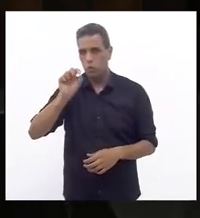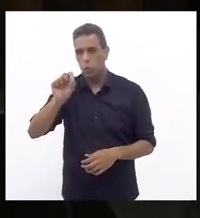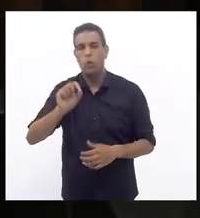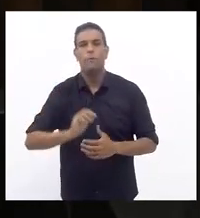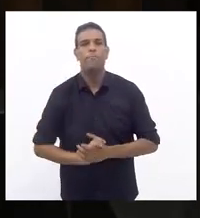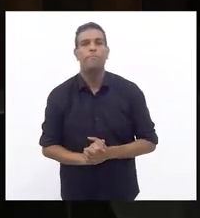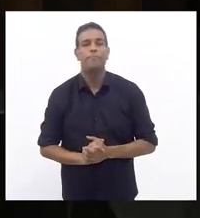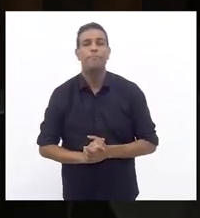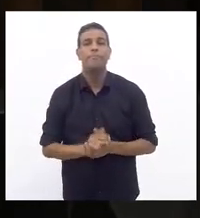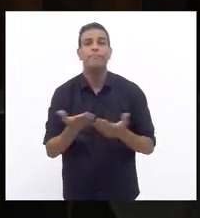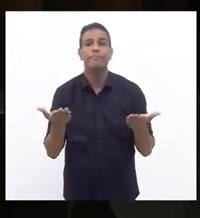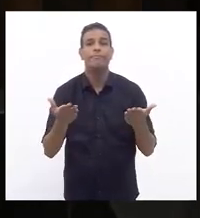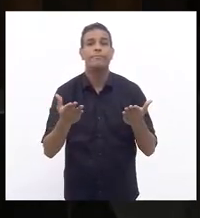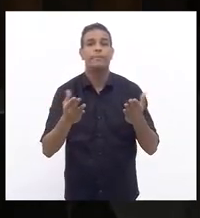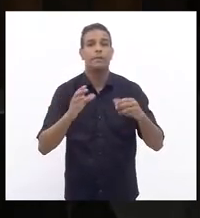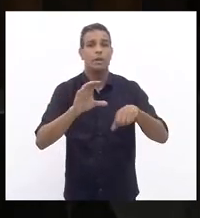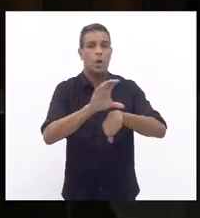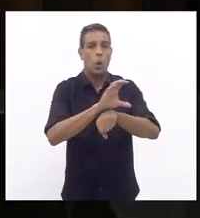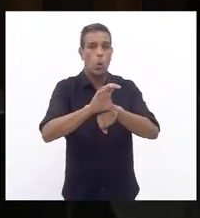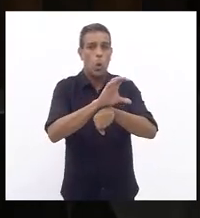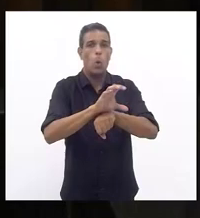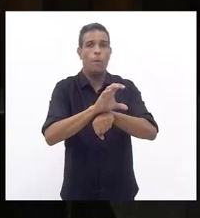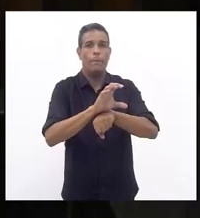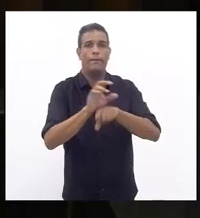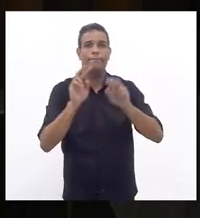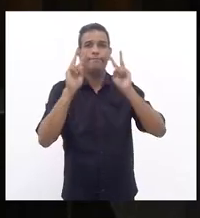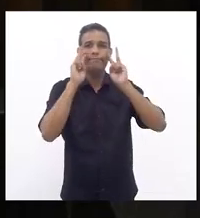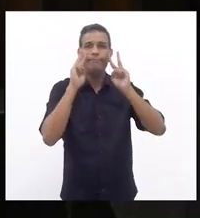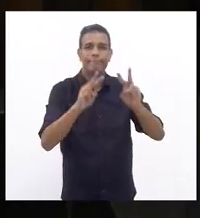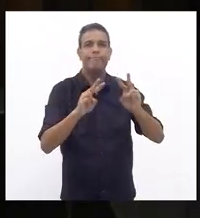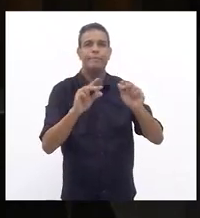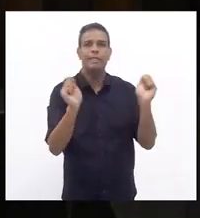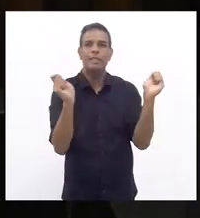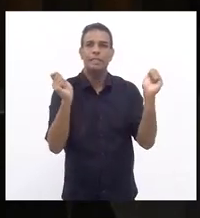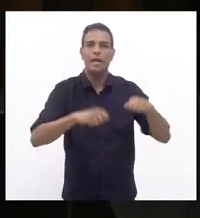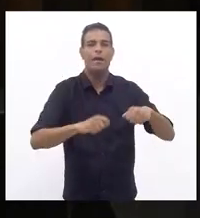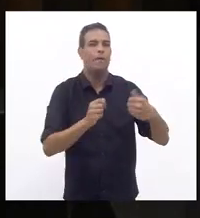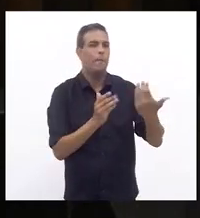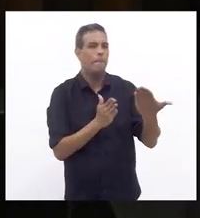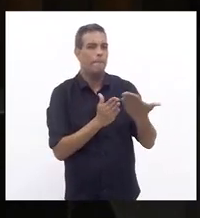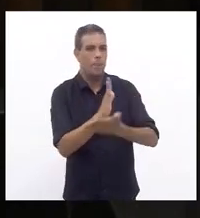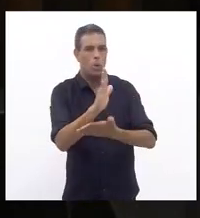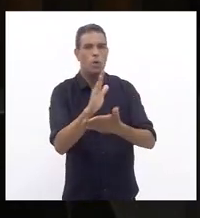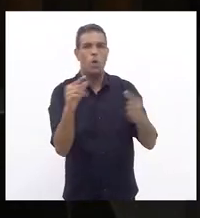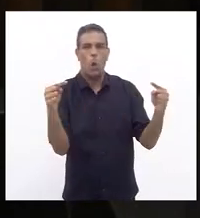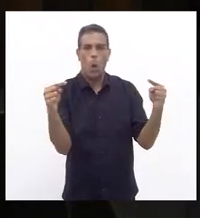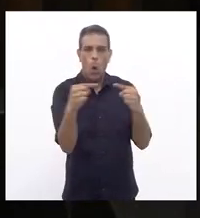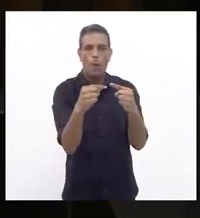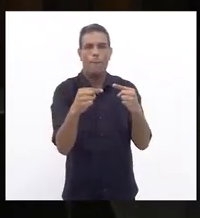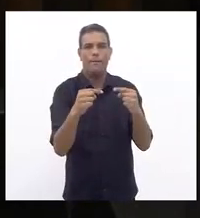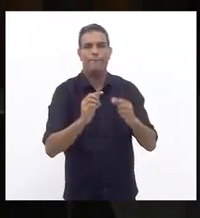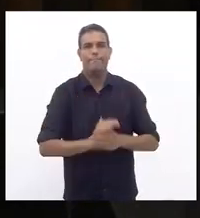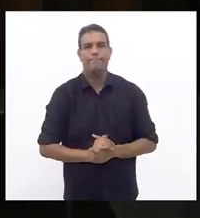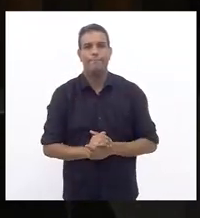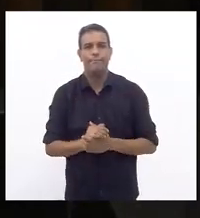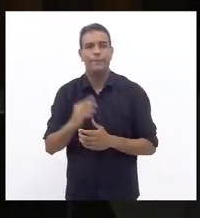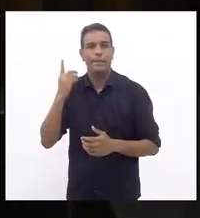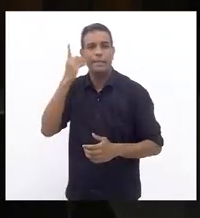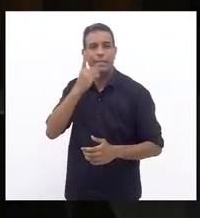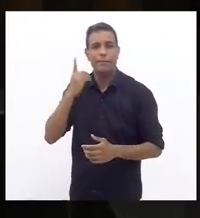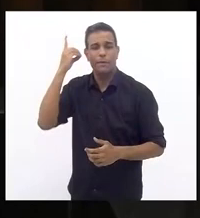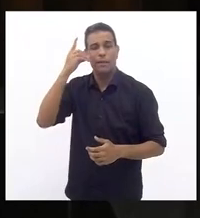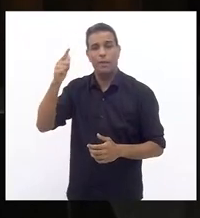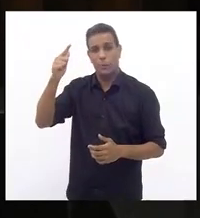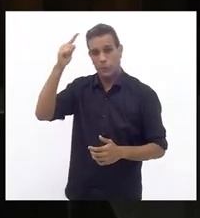a comissão aprovou pela constitucionalidade do projeto. O deputado Luiz